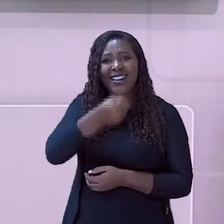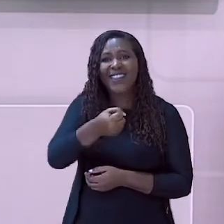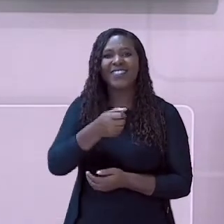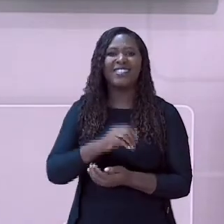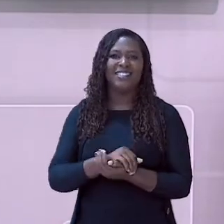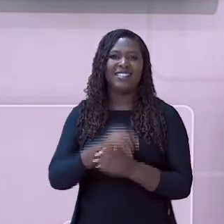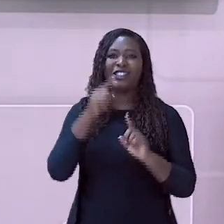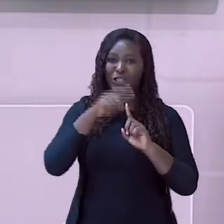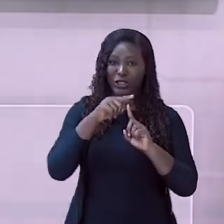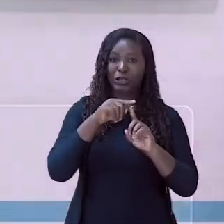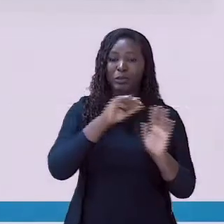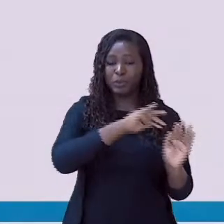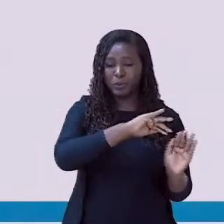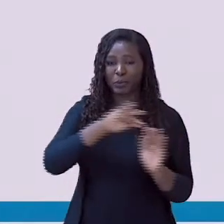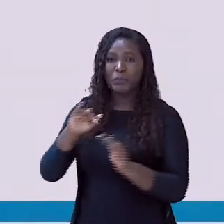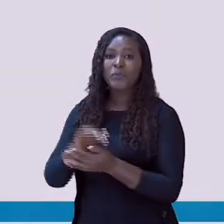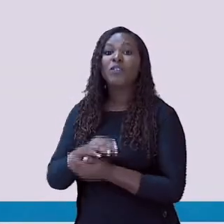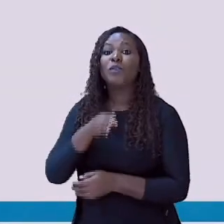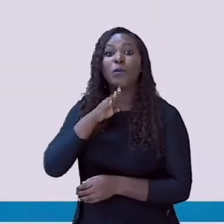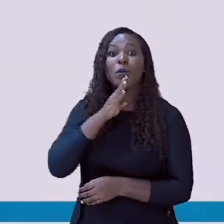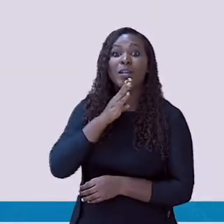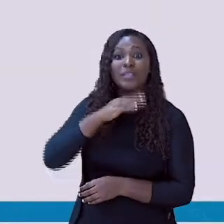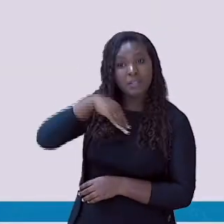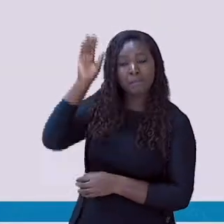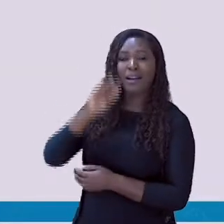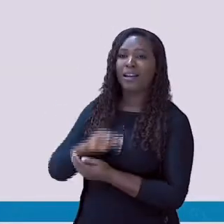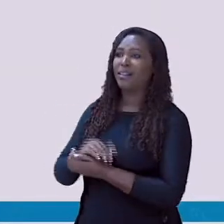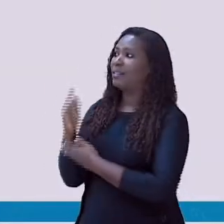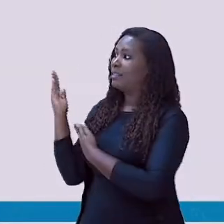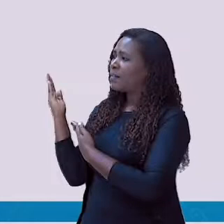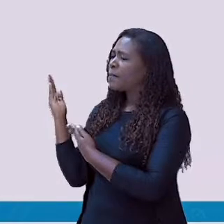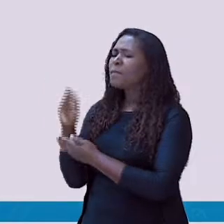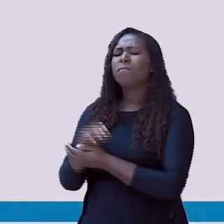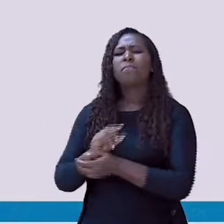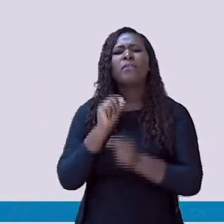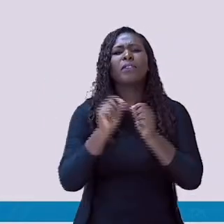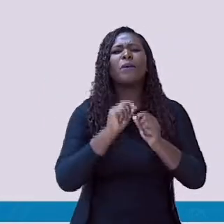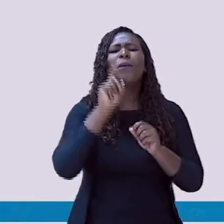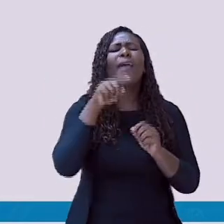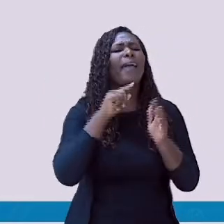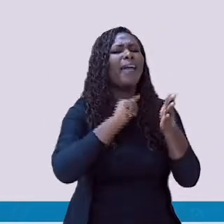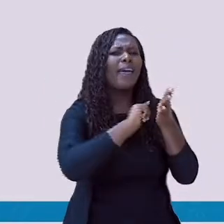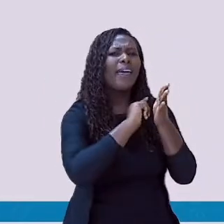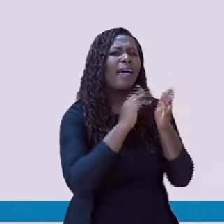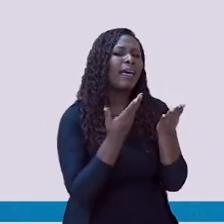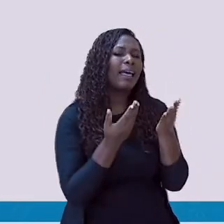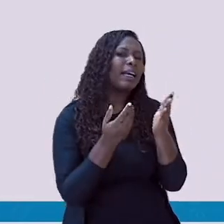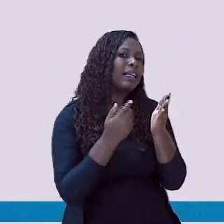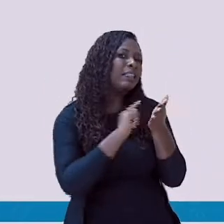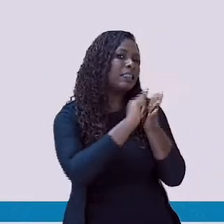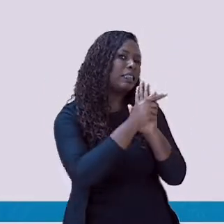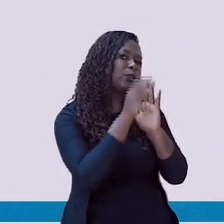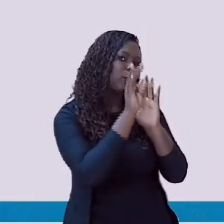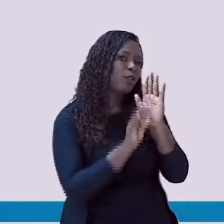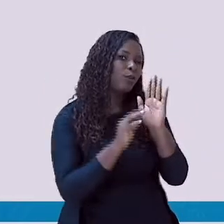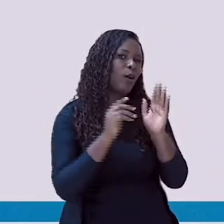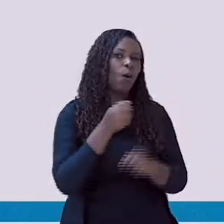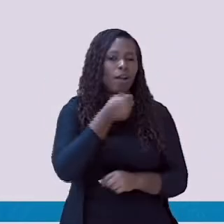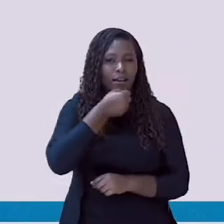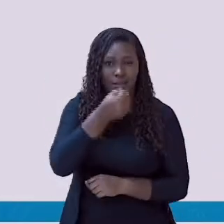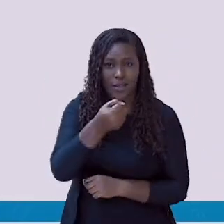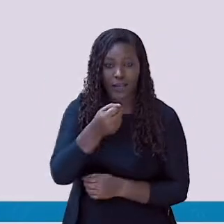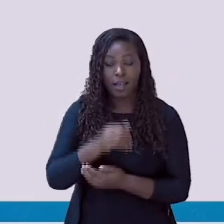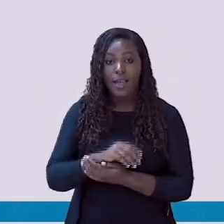O que é uma entrevista? O que será que é uma entrevista? É um texto marcado pela oralidade,